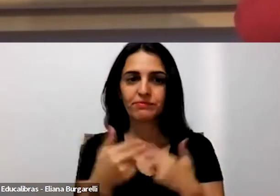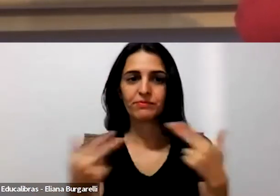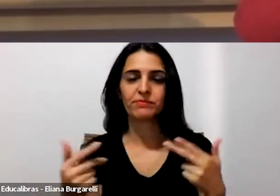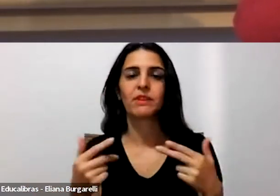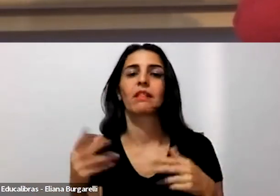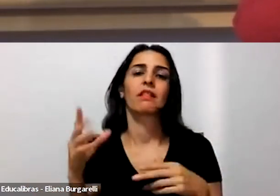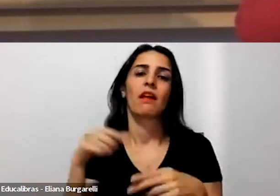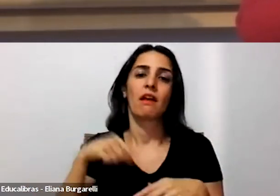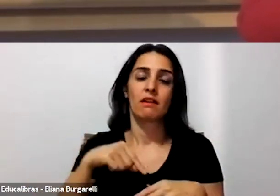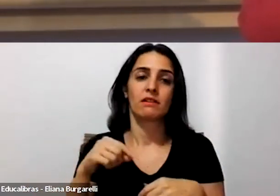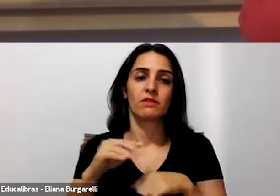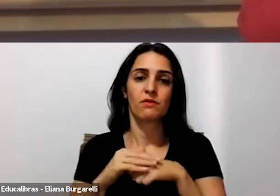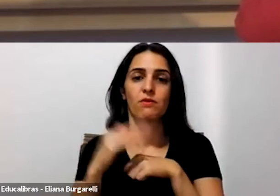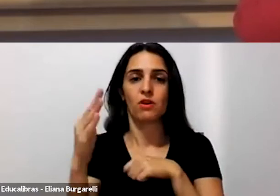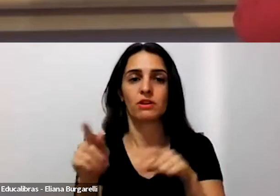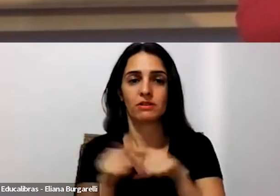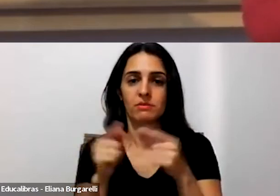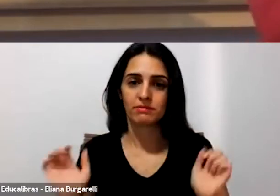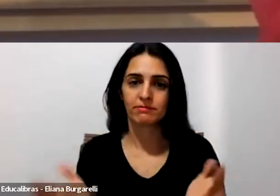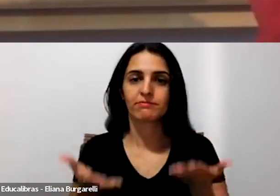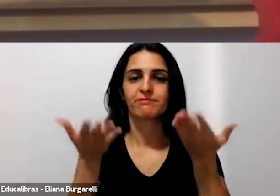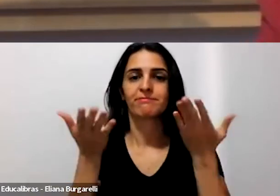mais sólidas e enriquecedoras.